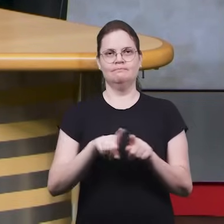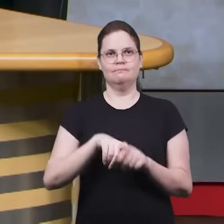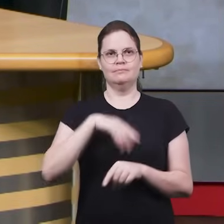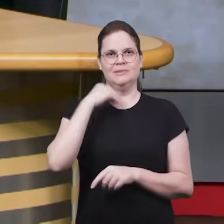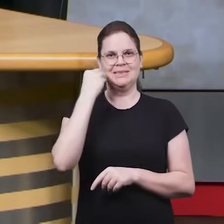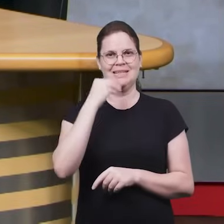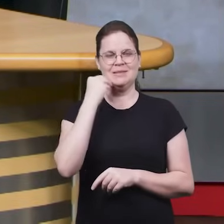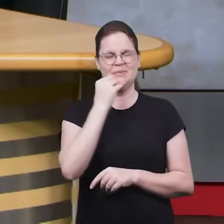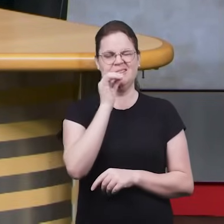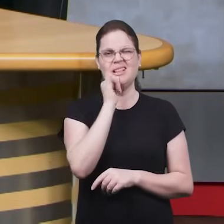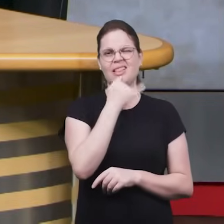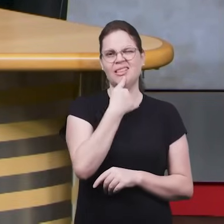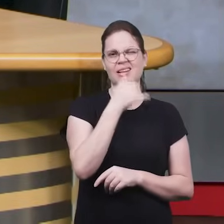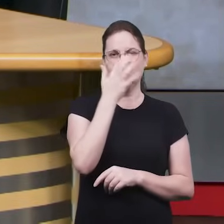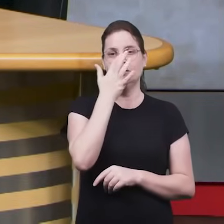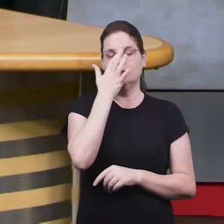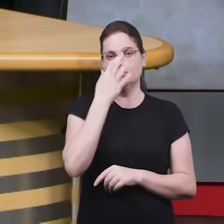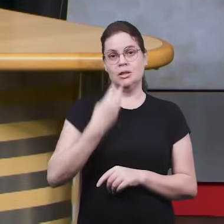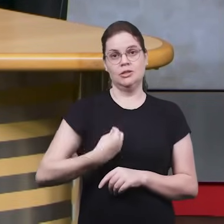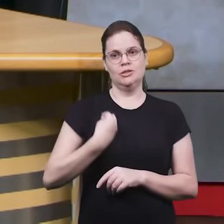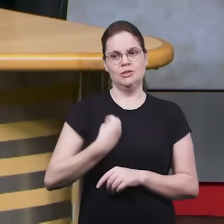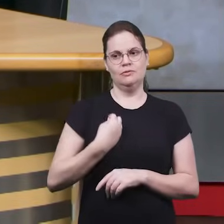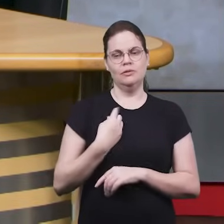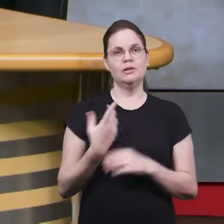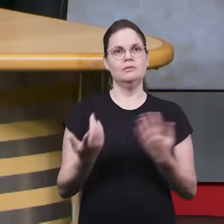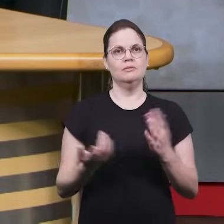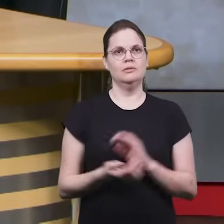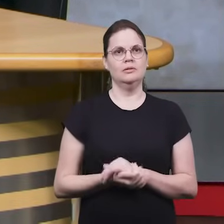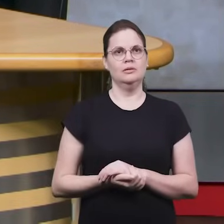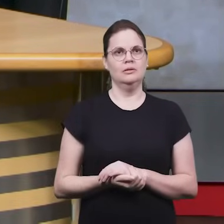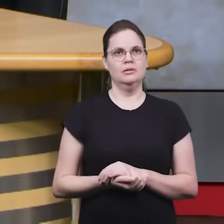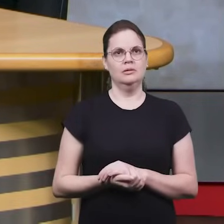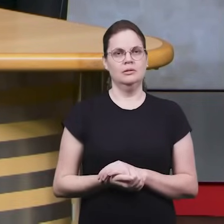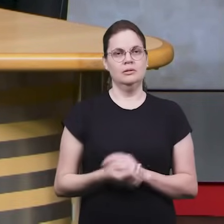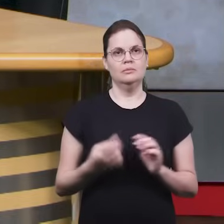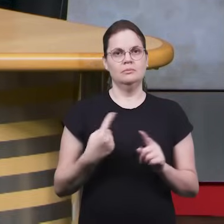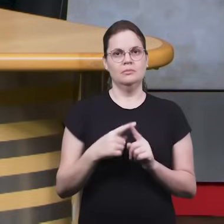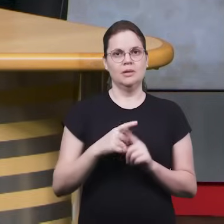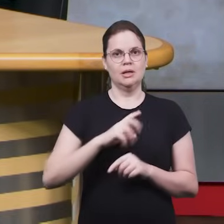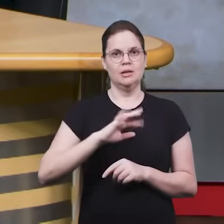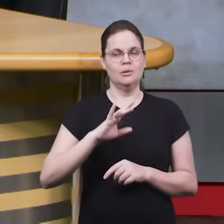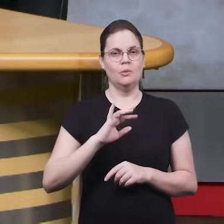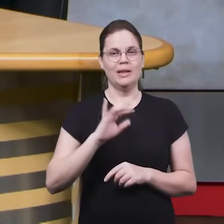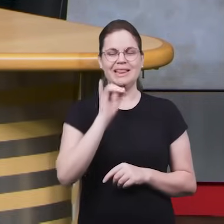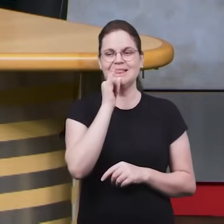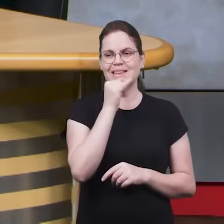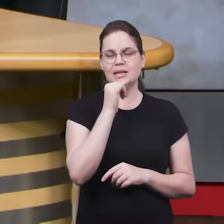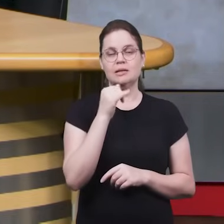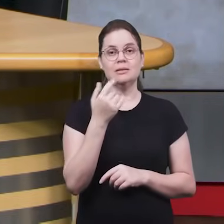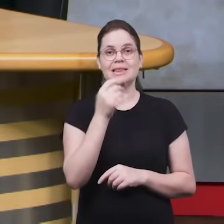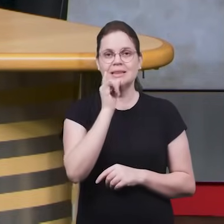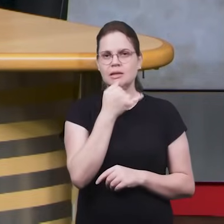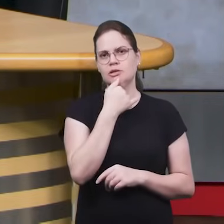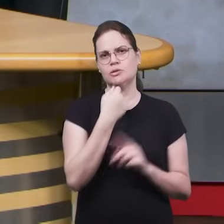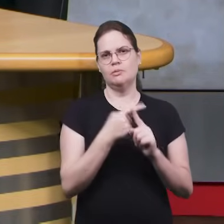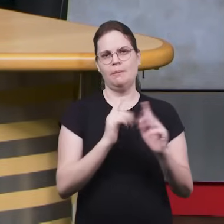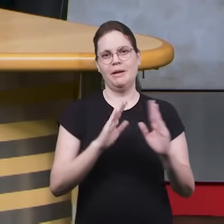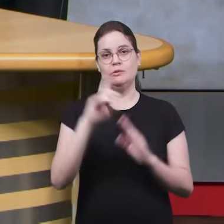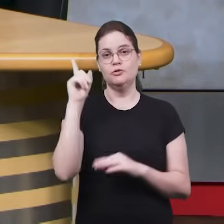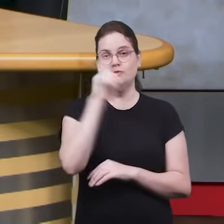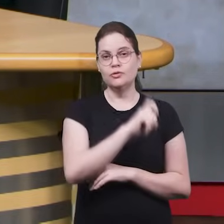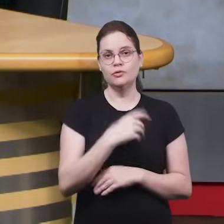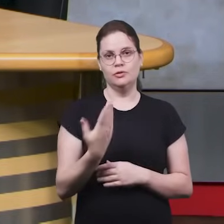dessas experiências tristes que a gente passa na vida, não triste porque ter acontecido comigo, não é, especificamente, mas por